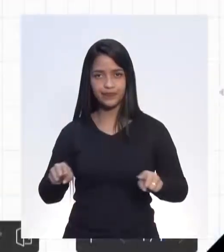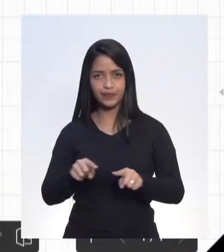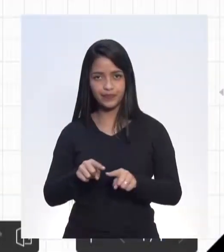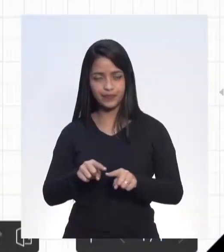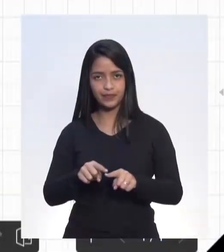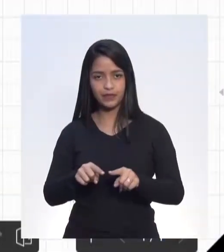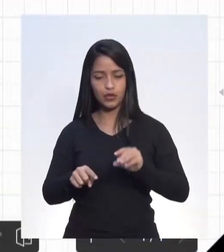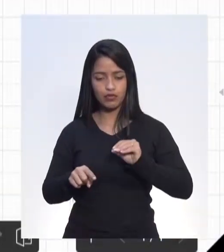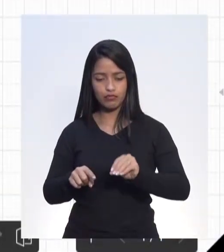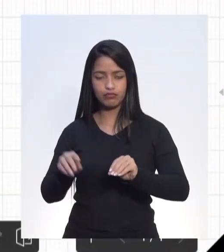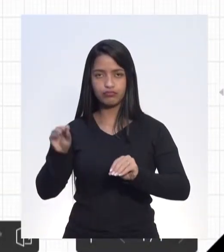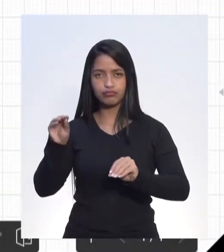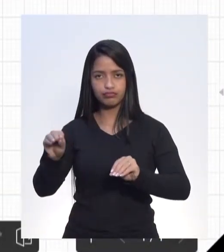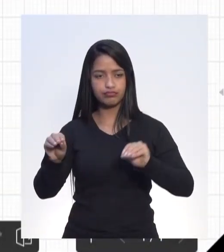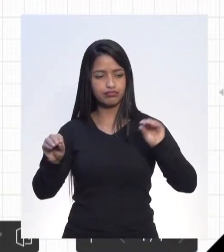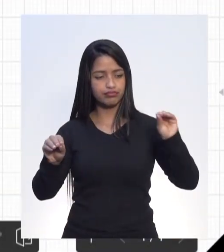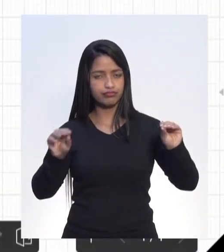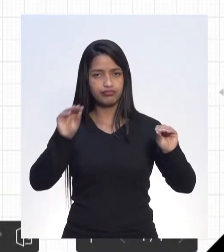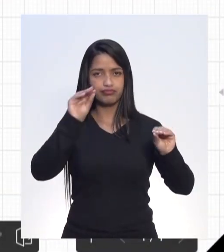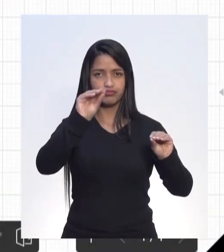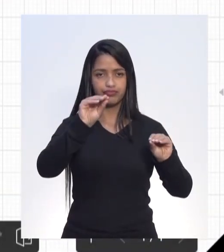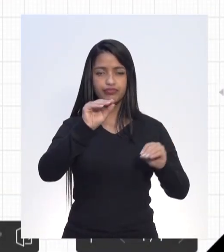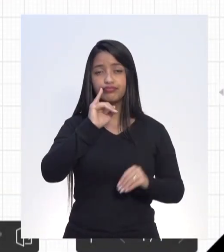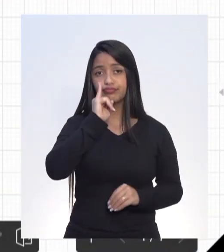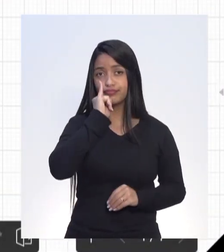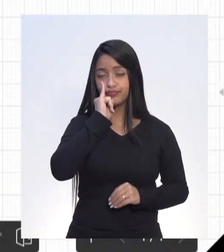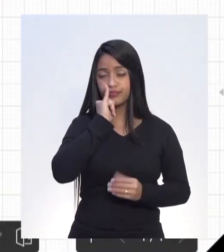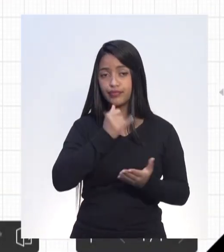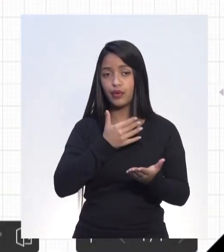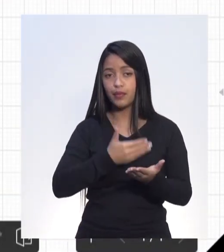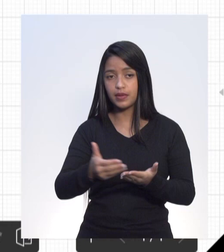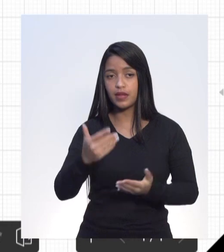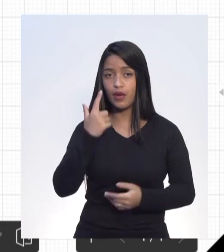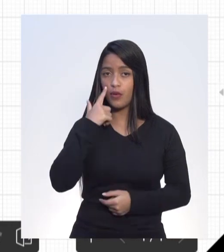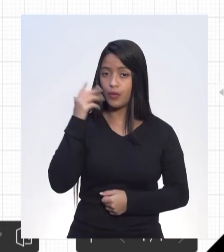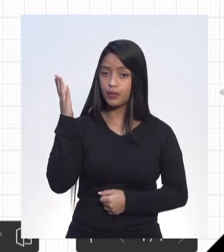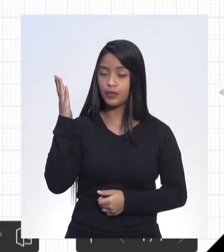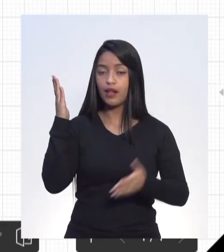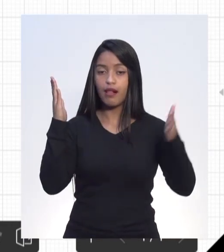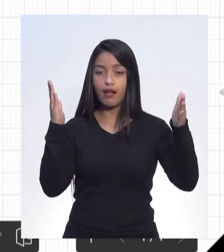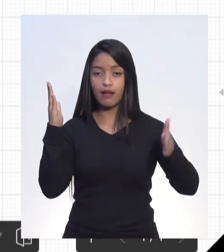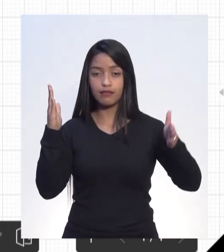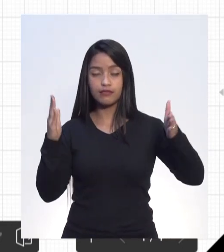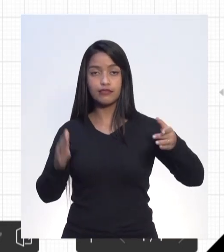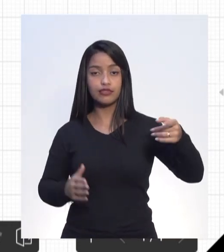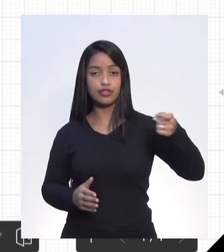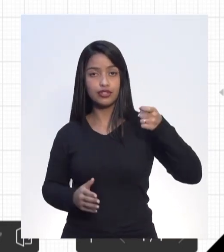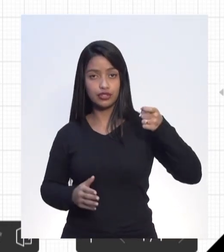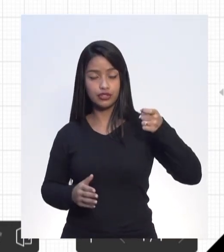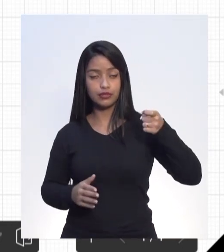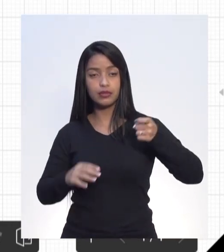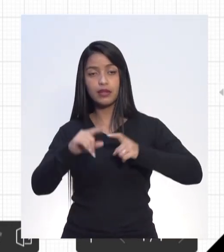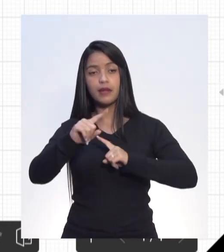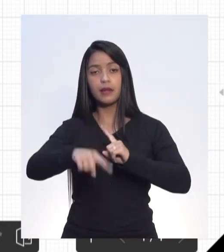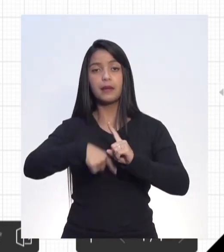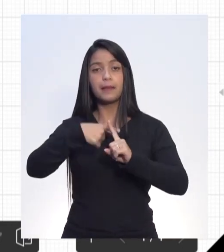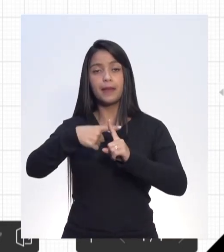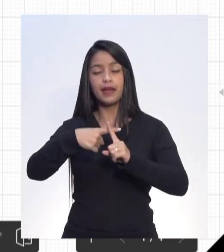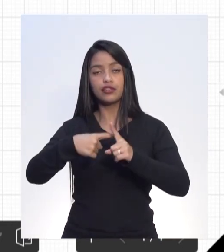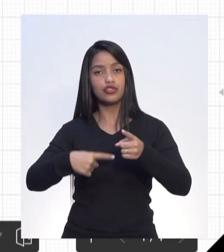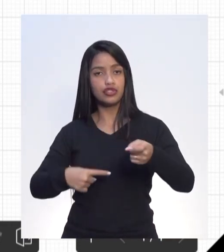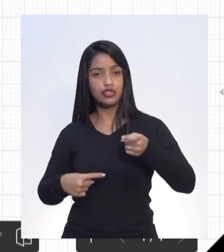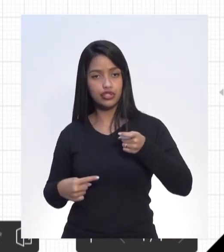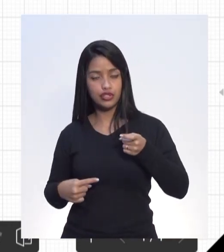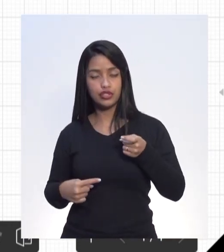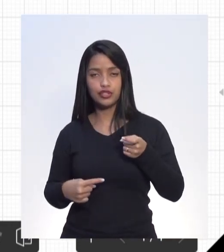falando de perímetro. Então, a gente teria aqui, ó, por exemplo, começar daqui, ó, tá vendo? Ó? Então, eu teria o x mais o